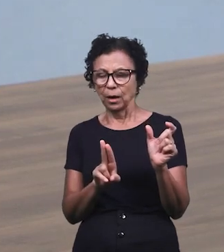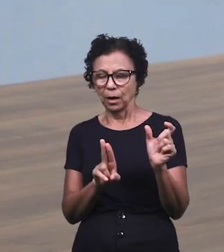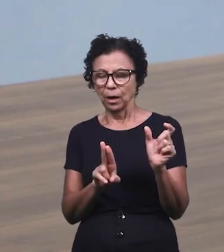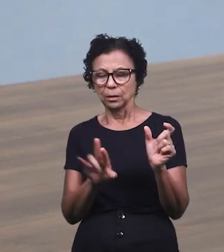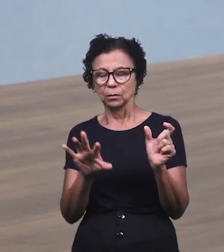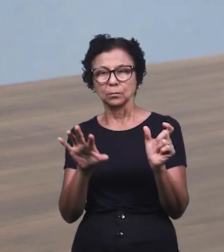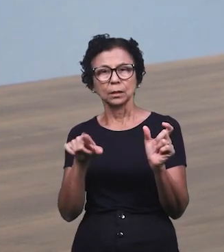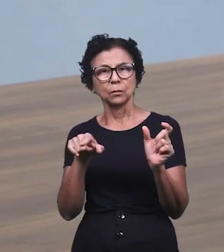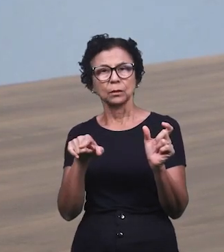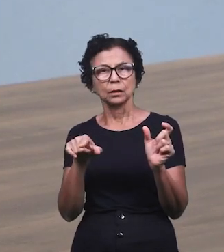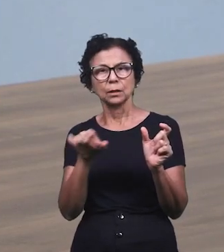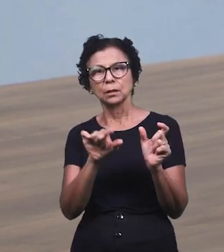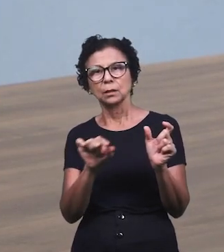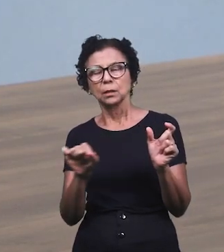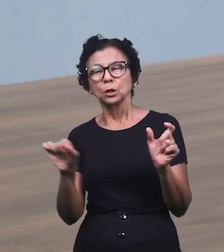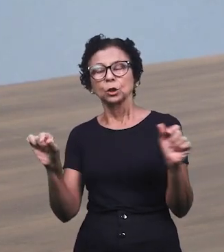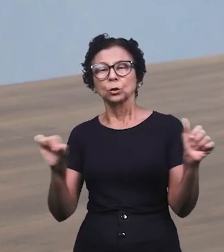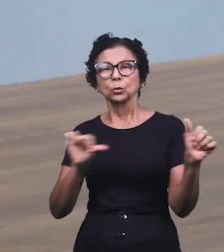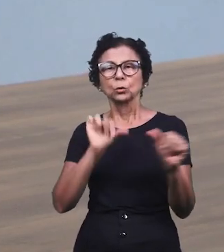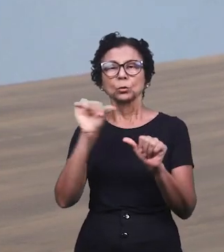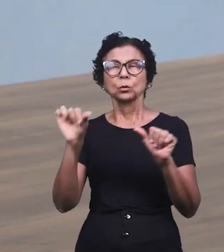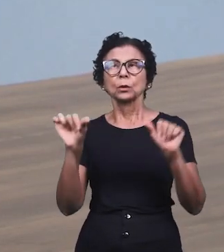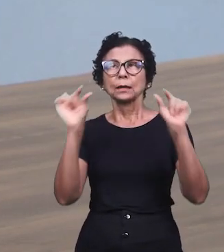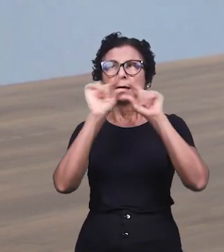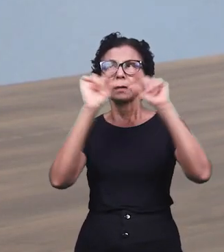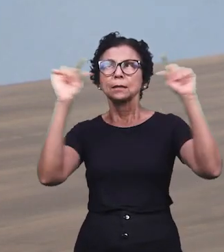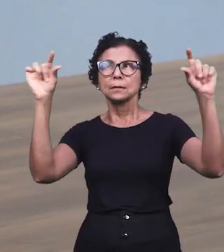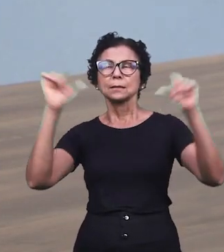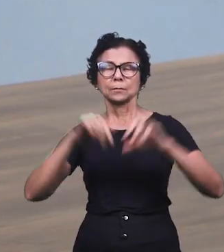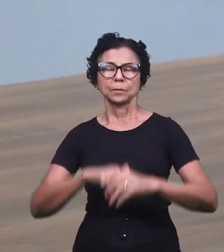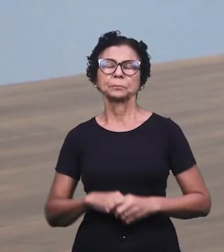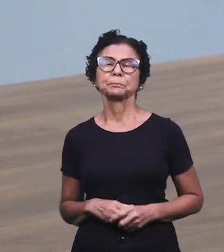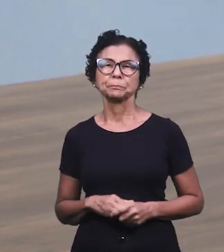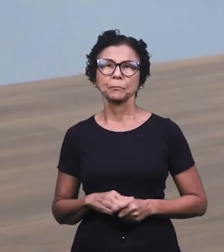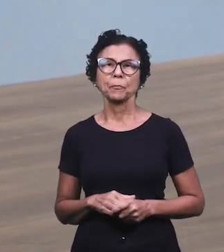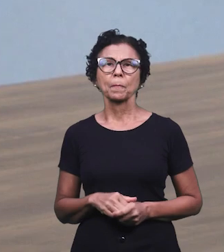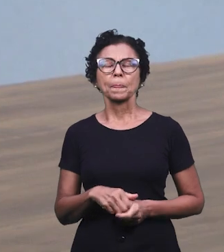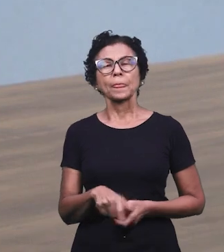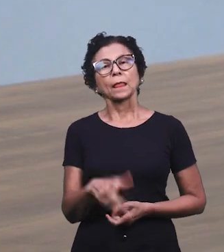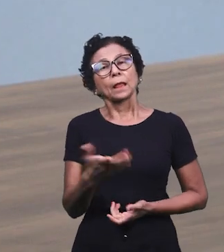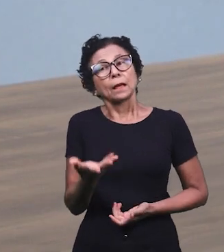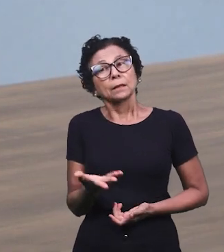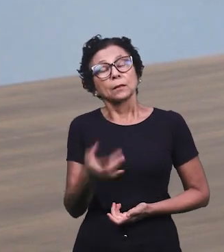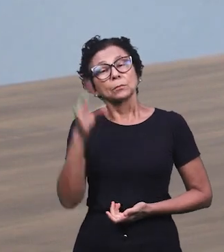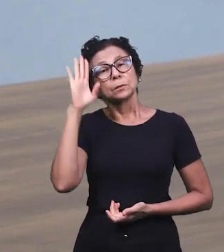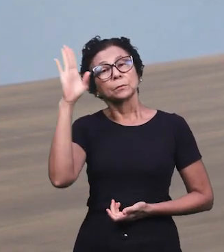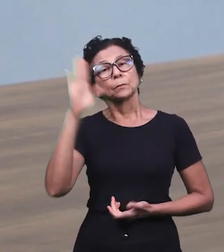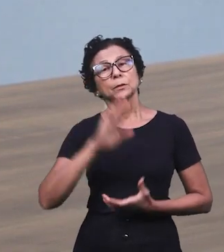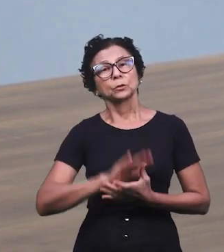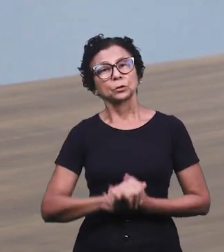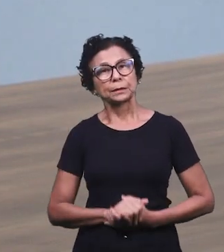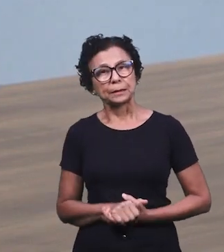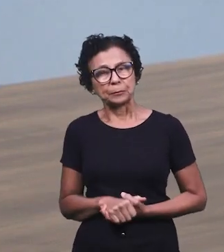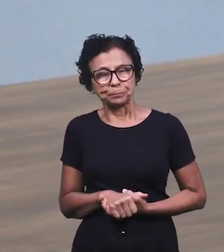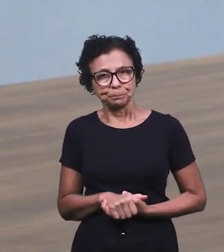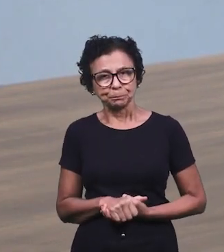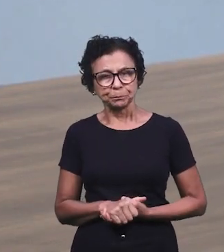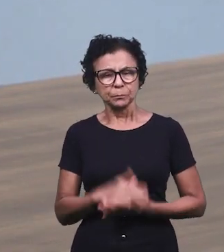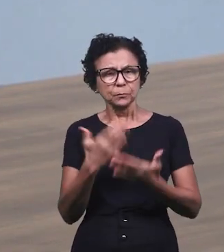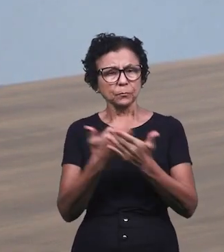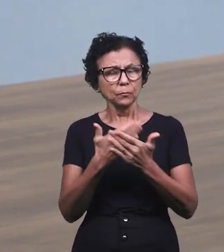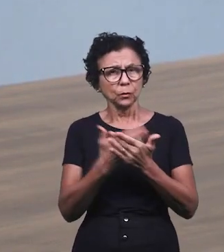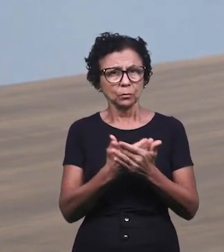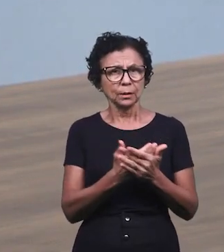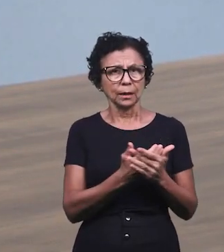o estudo. Principalmente, eu falo assim, a mensagem é o que o pastor falar. Eu vou seguir ele, dentro da estrutura